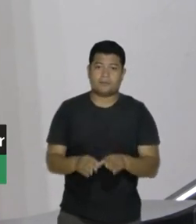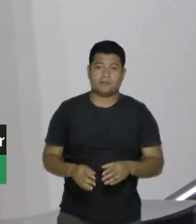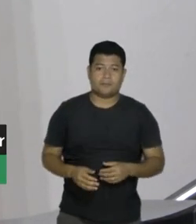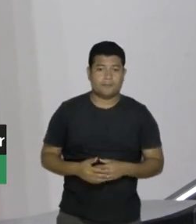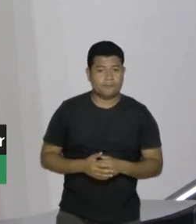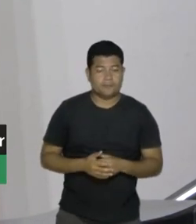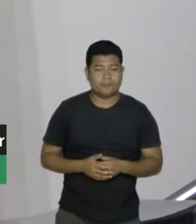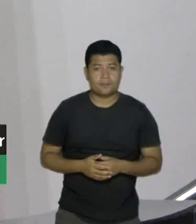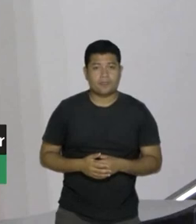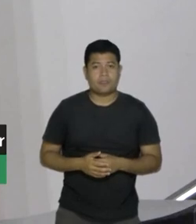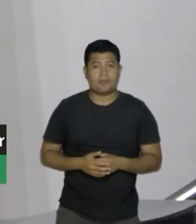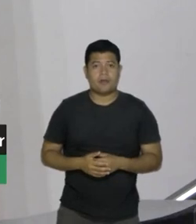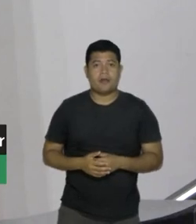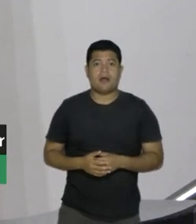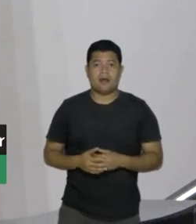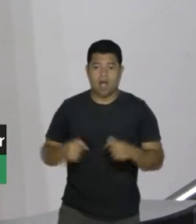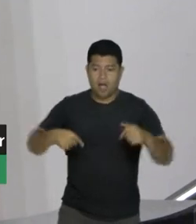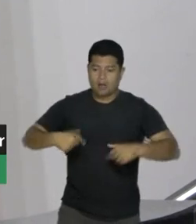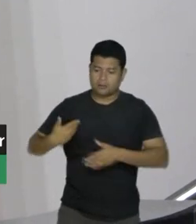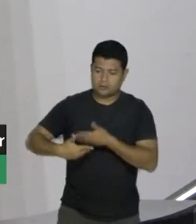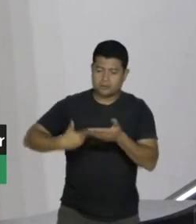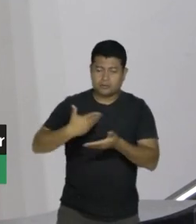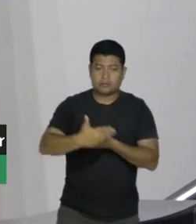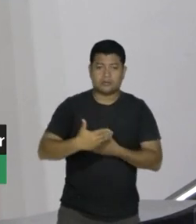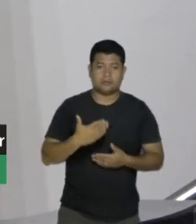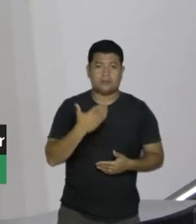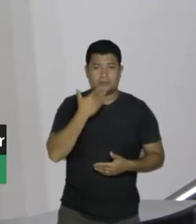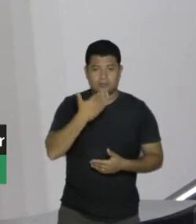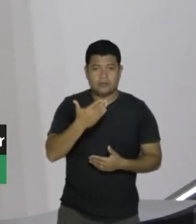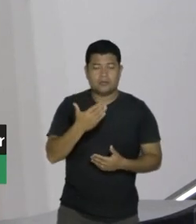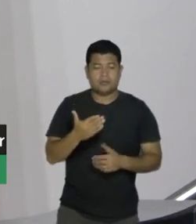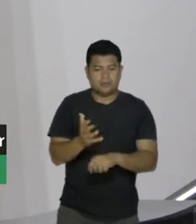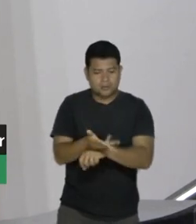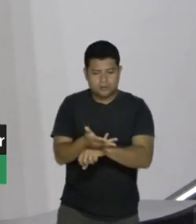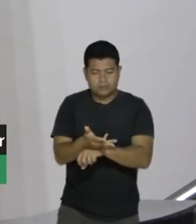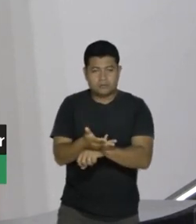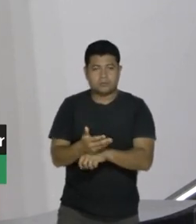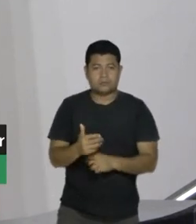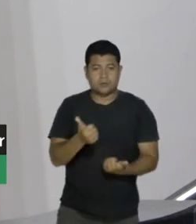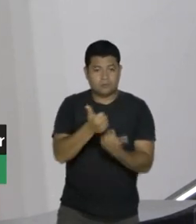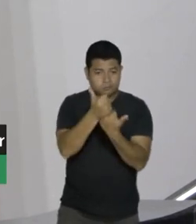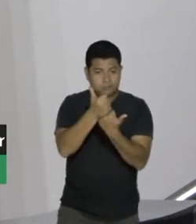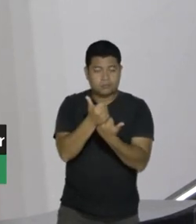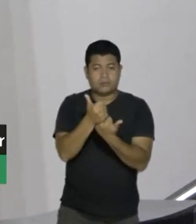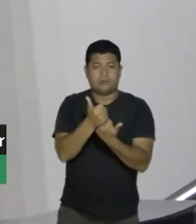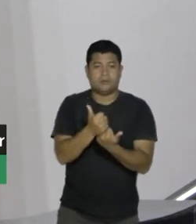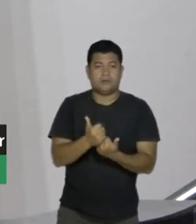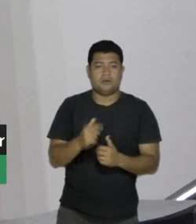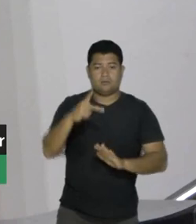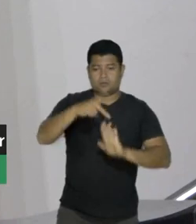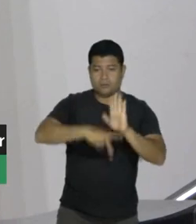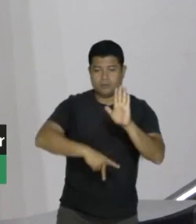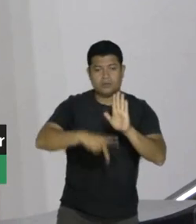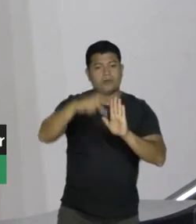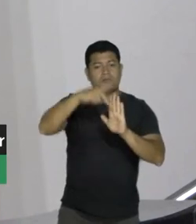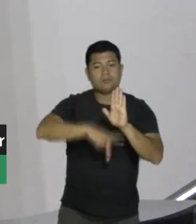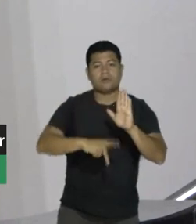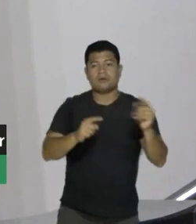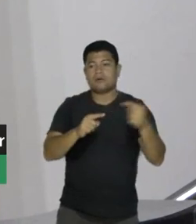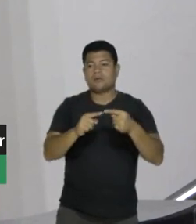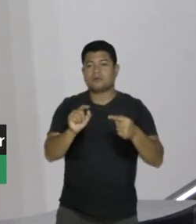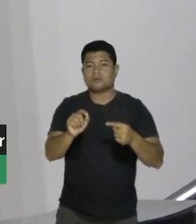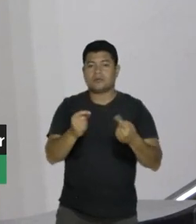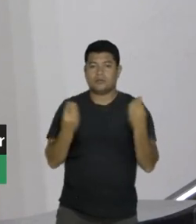eu queria o apelo dos Senhores para que esse projeto tivesse celeridade agilidade que é um projeto que trata sobre a instalação